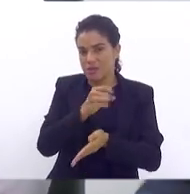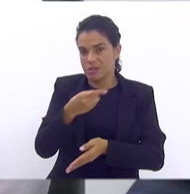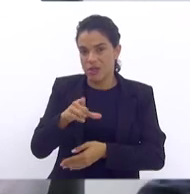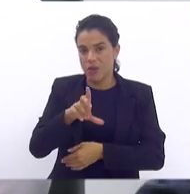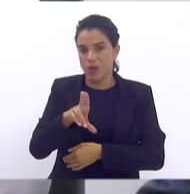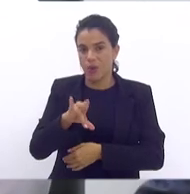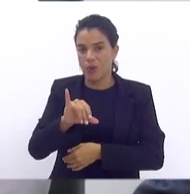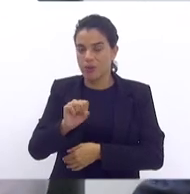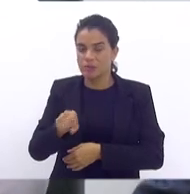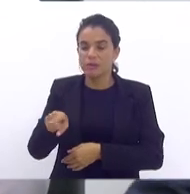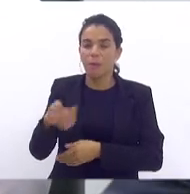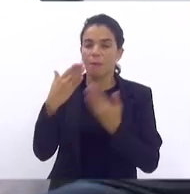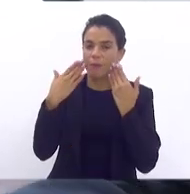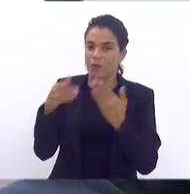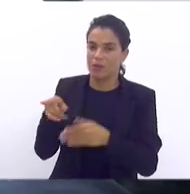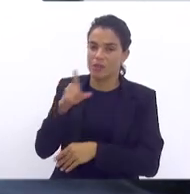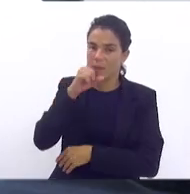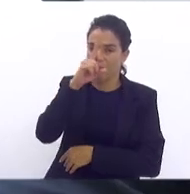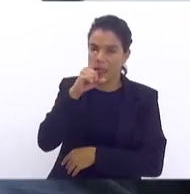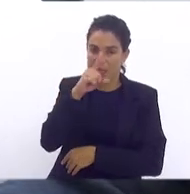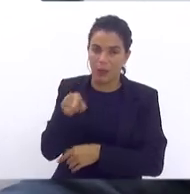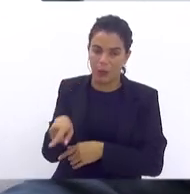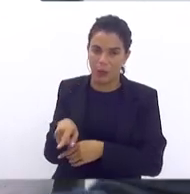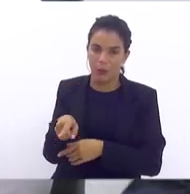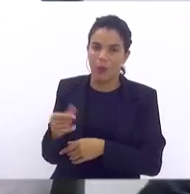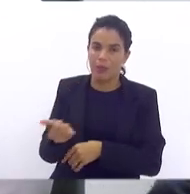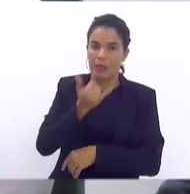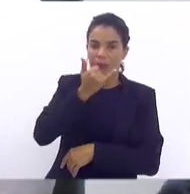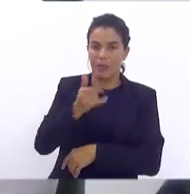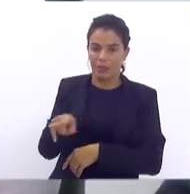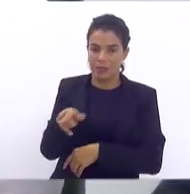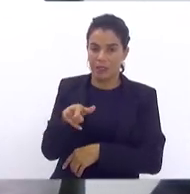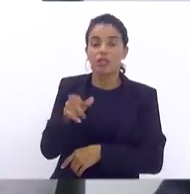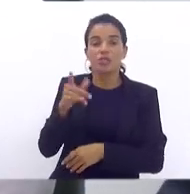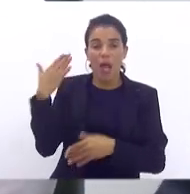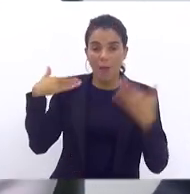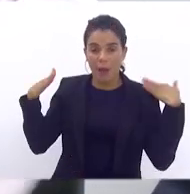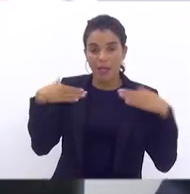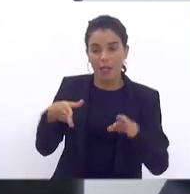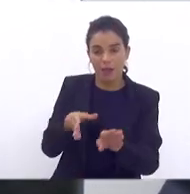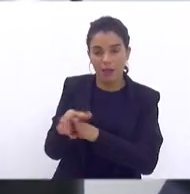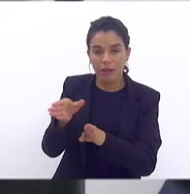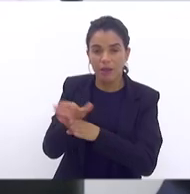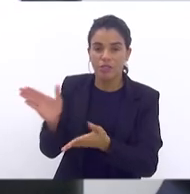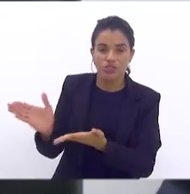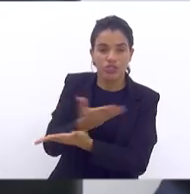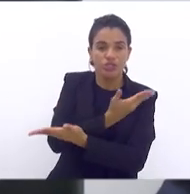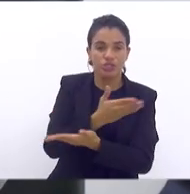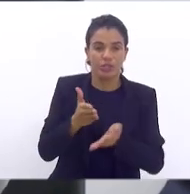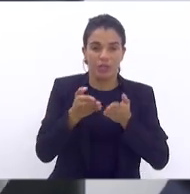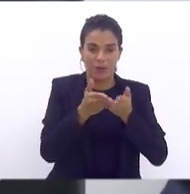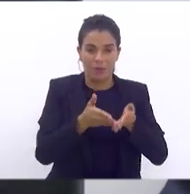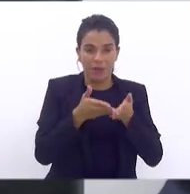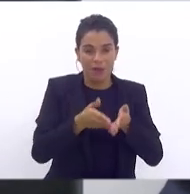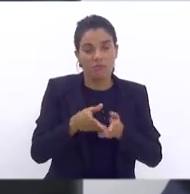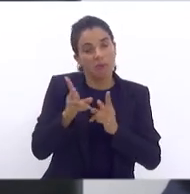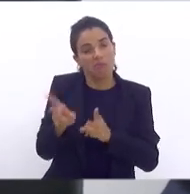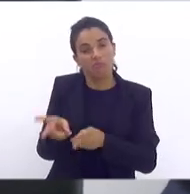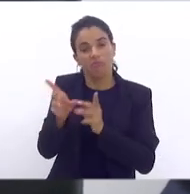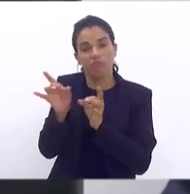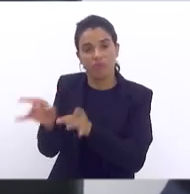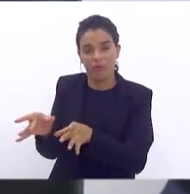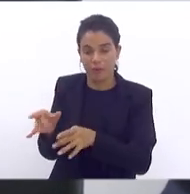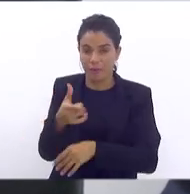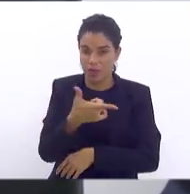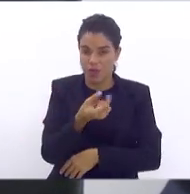de acidente. A justiça chegou a determinar que o navio fosse retirado, mas nada foi feito. Aí vem a complementação. Em